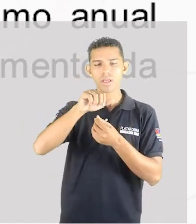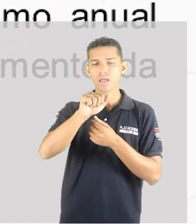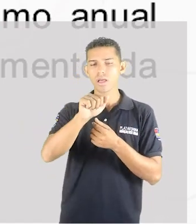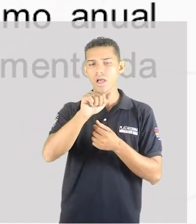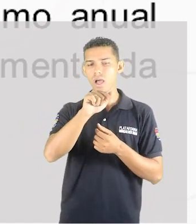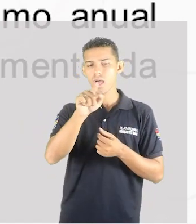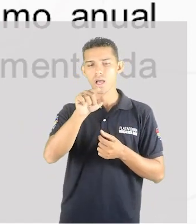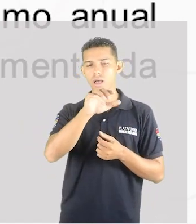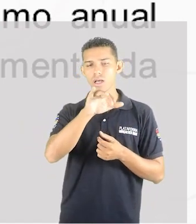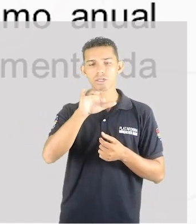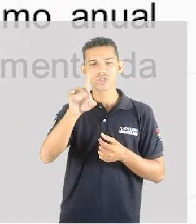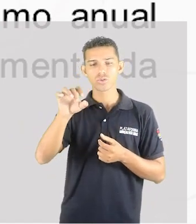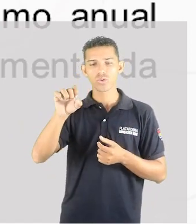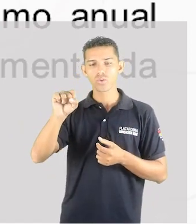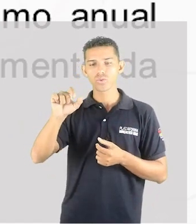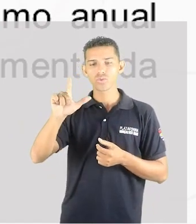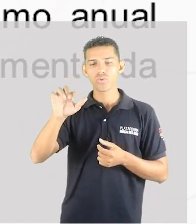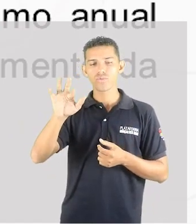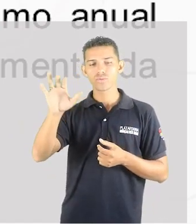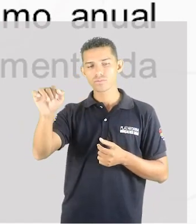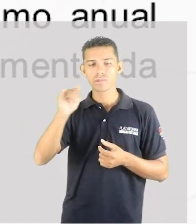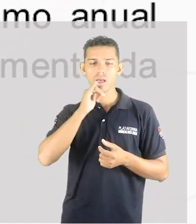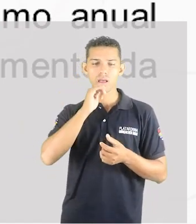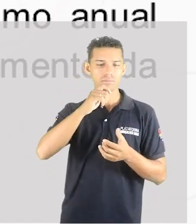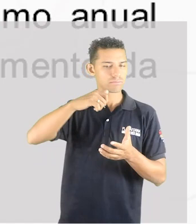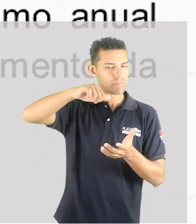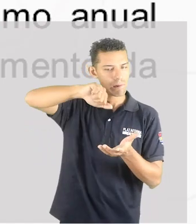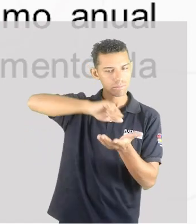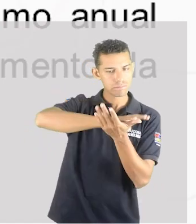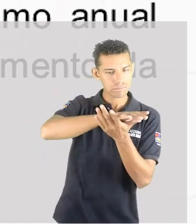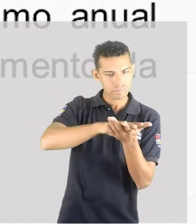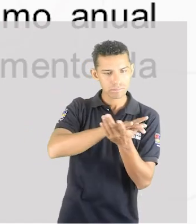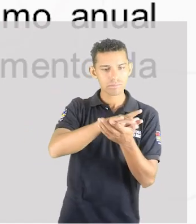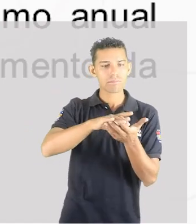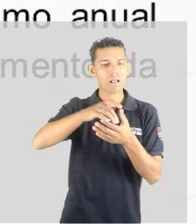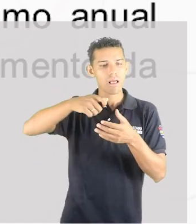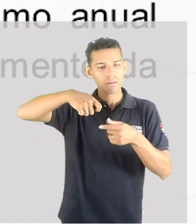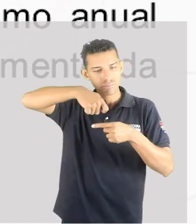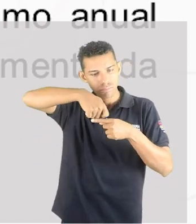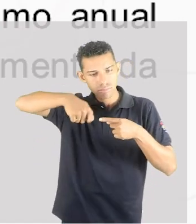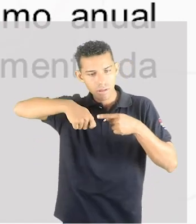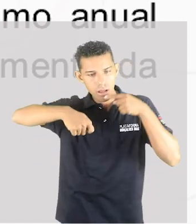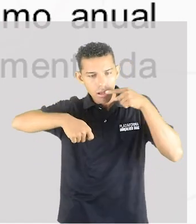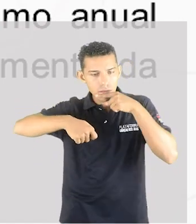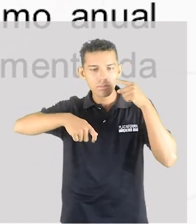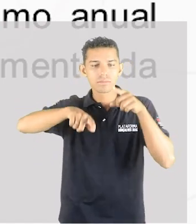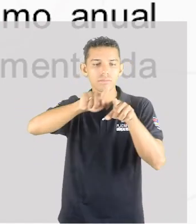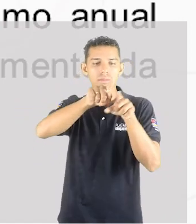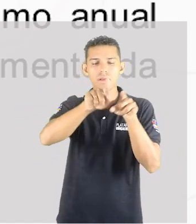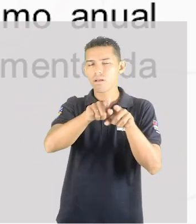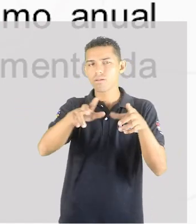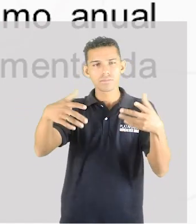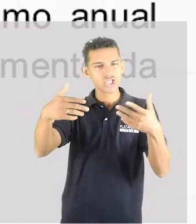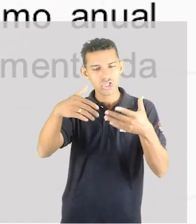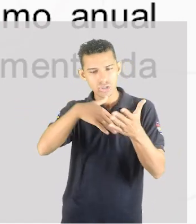né? Em sua fabricação, detergentes, plásticos, tintas, corantes, fibras têxteis, fertilizantes, baterias de automóveis,